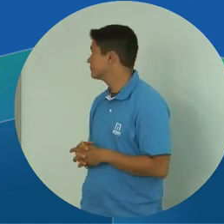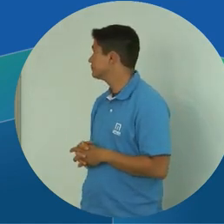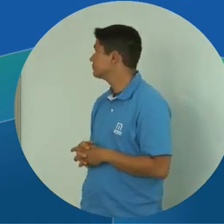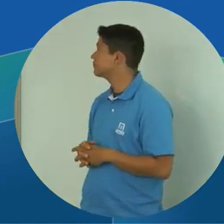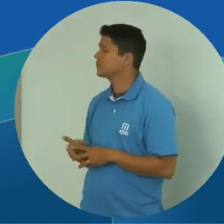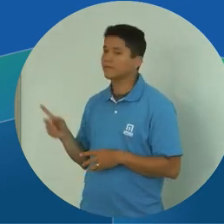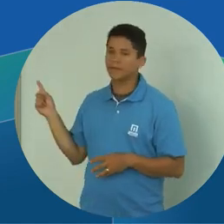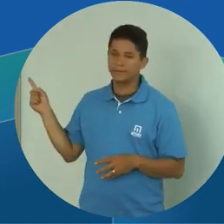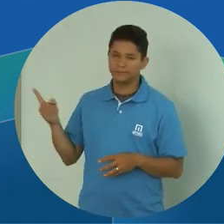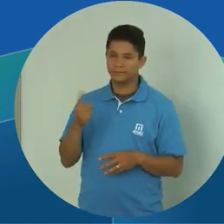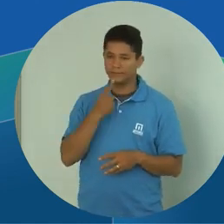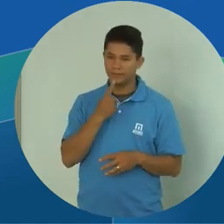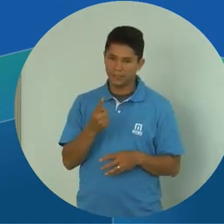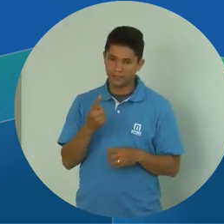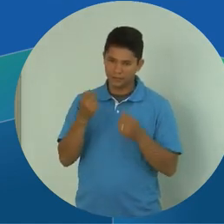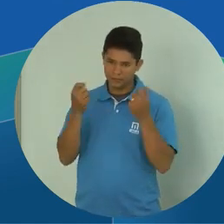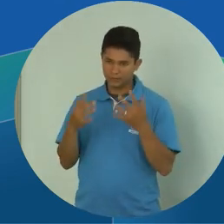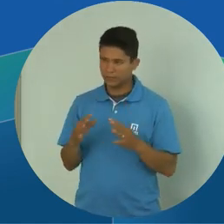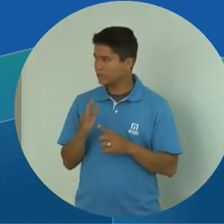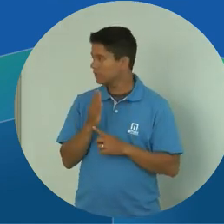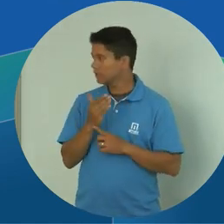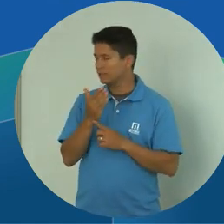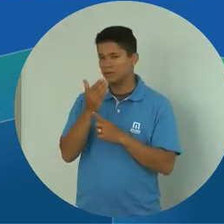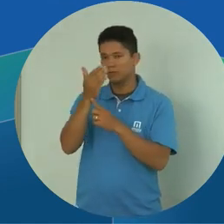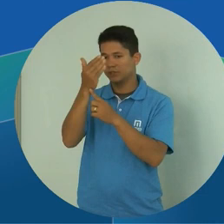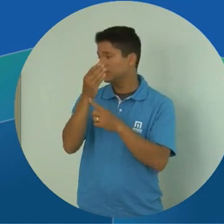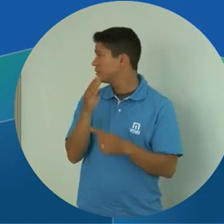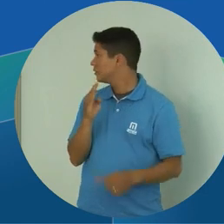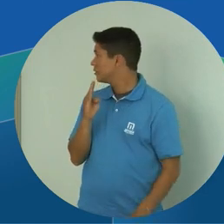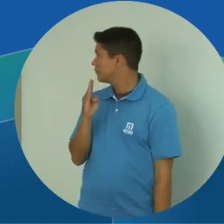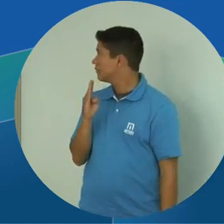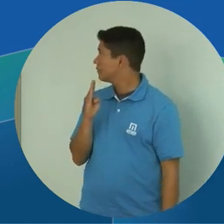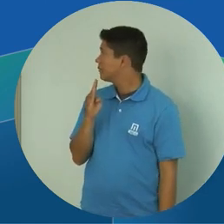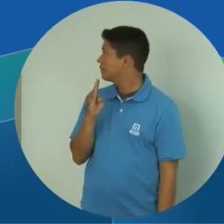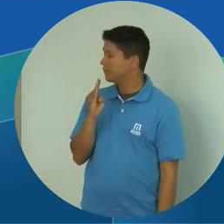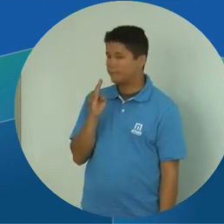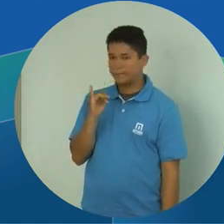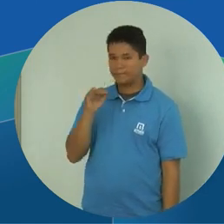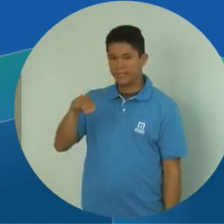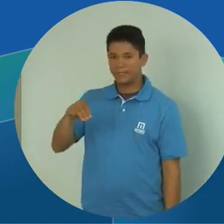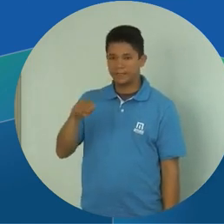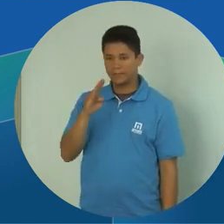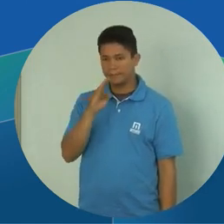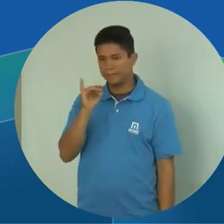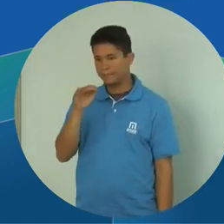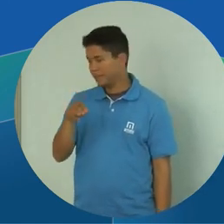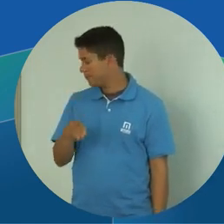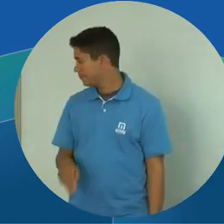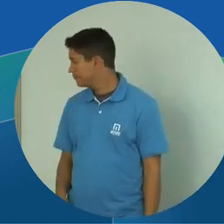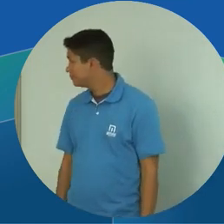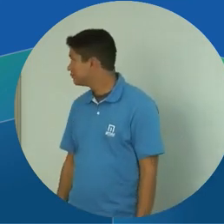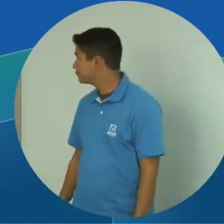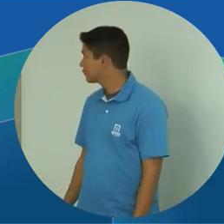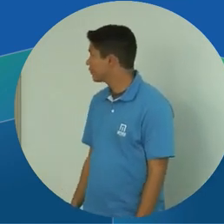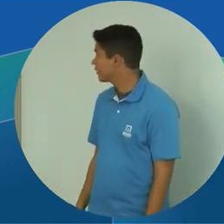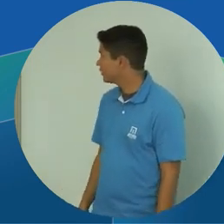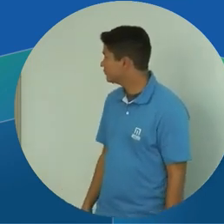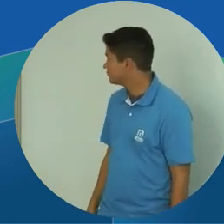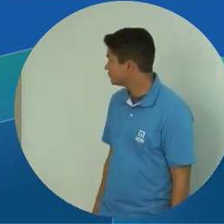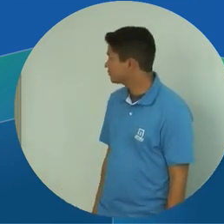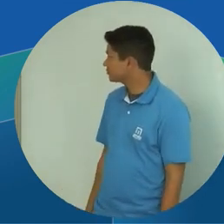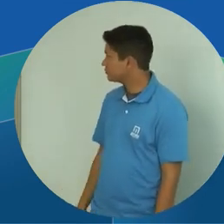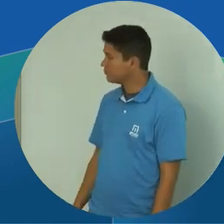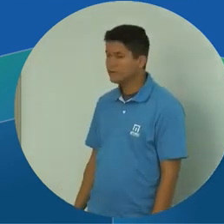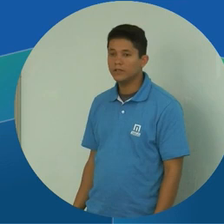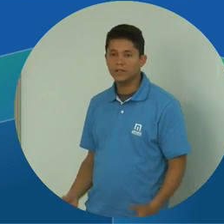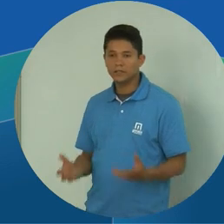Aqui, falando da tecnologia BIM, a gente, como inovação, a gente quis